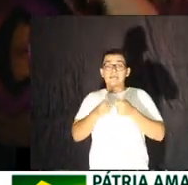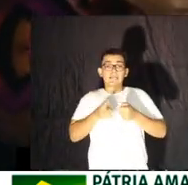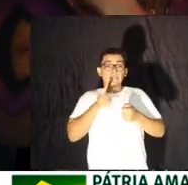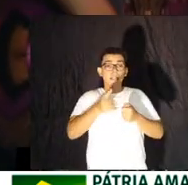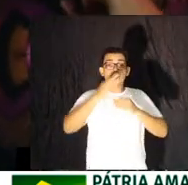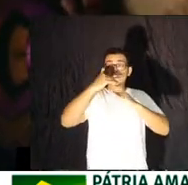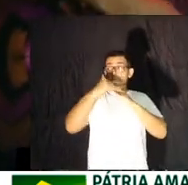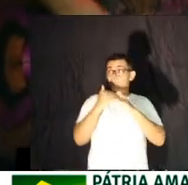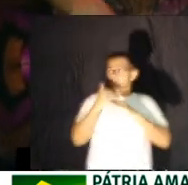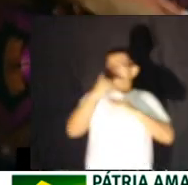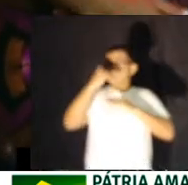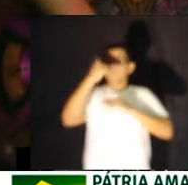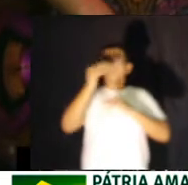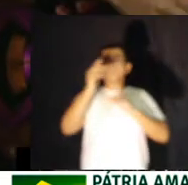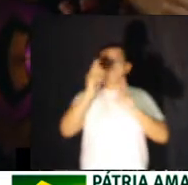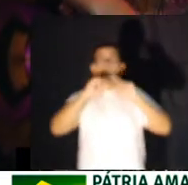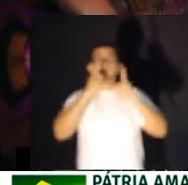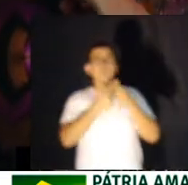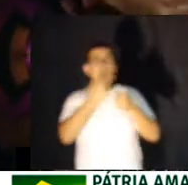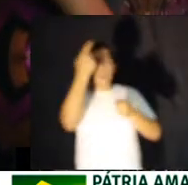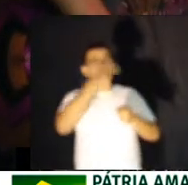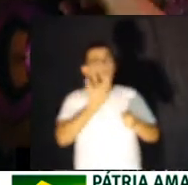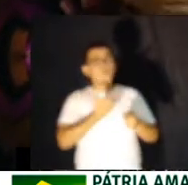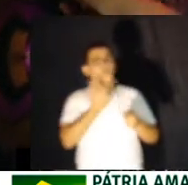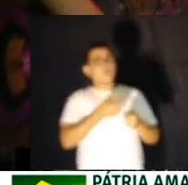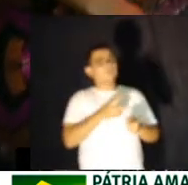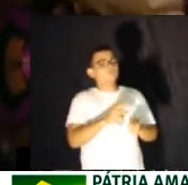demais por você.